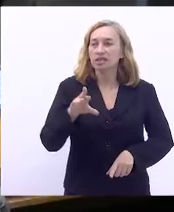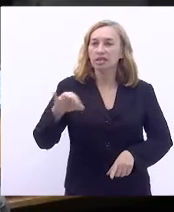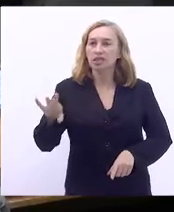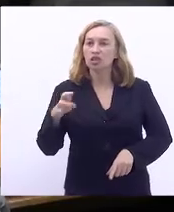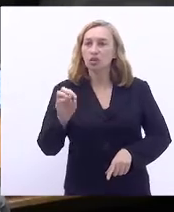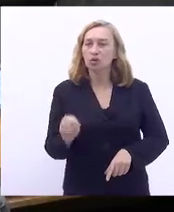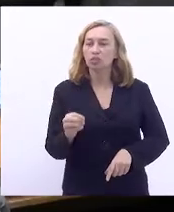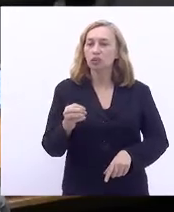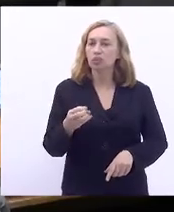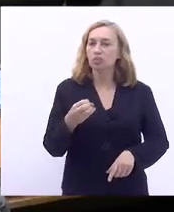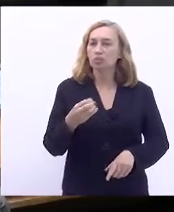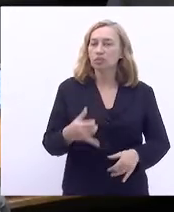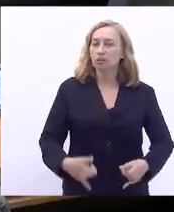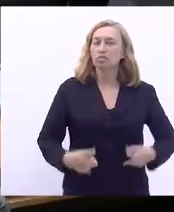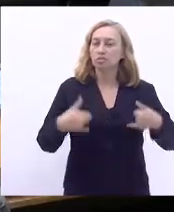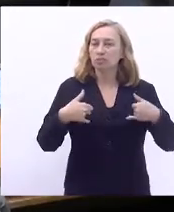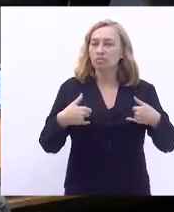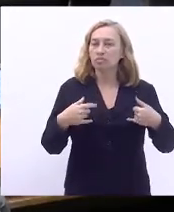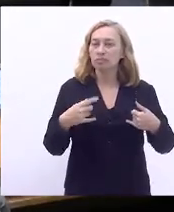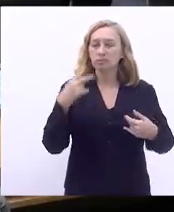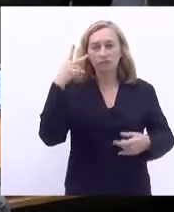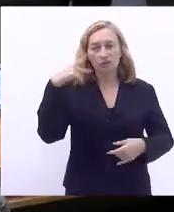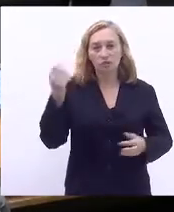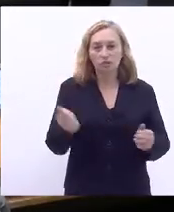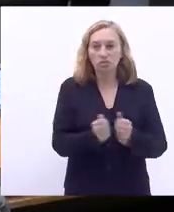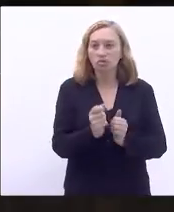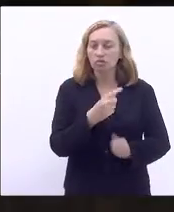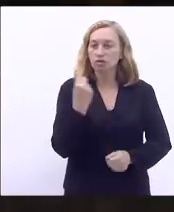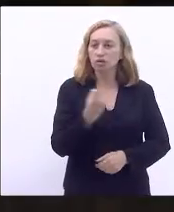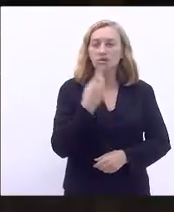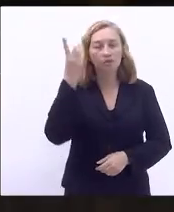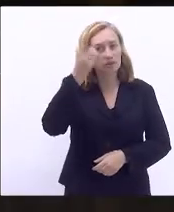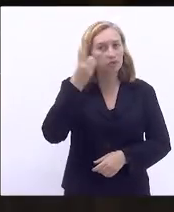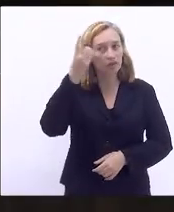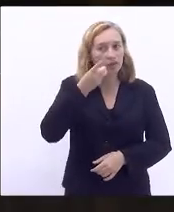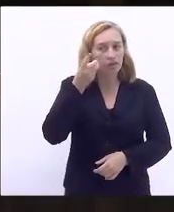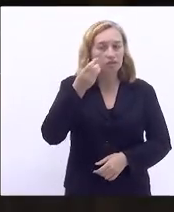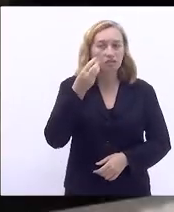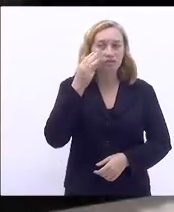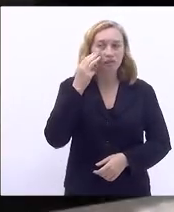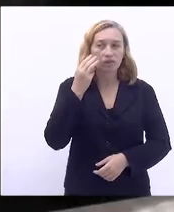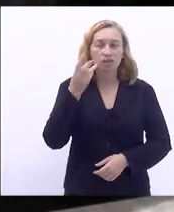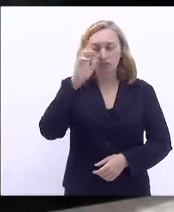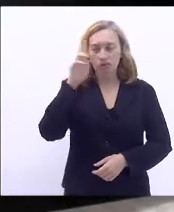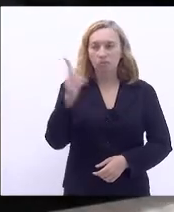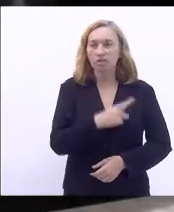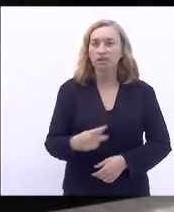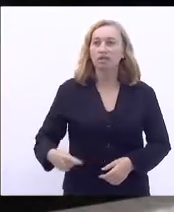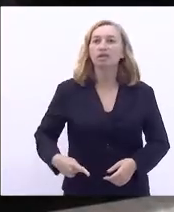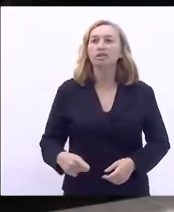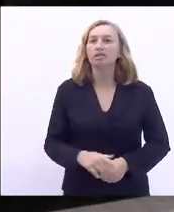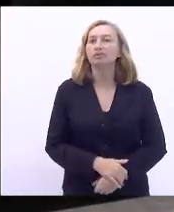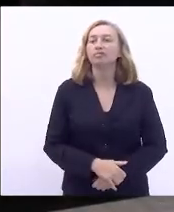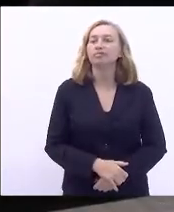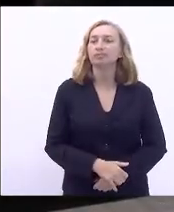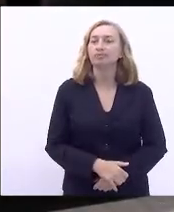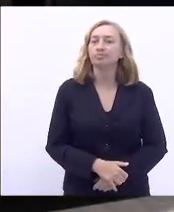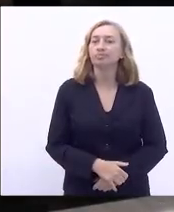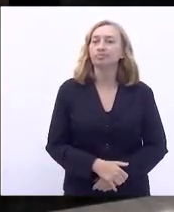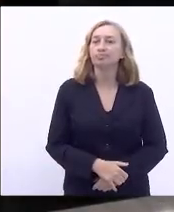ter a senhora aqui conosco. Para encaminhar deputado, pelo PSB. Deputado Valdeir Carneiro. Senhor presidente,